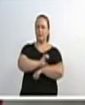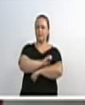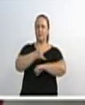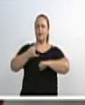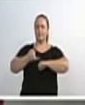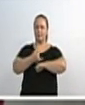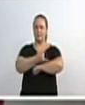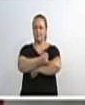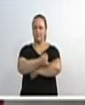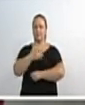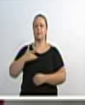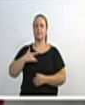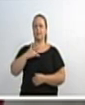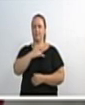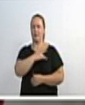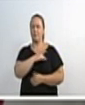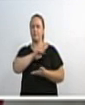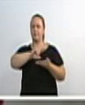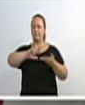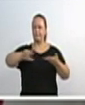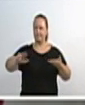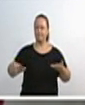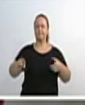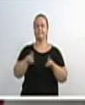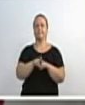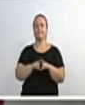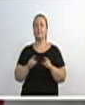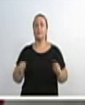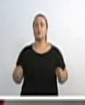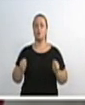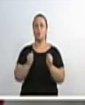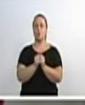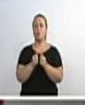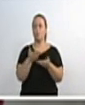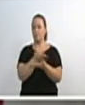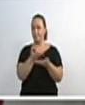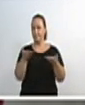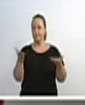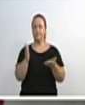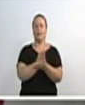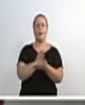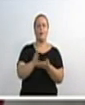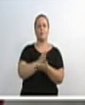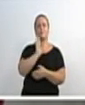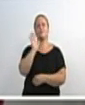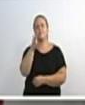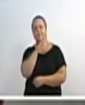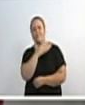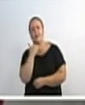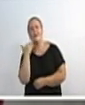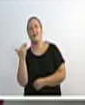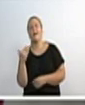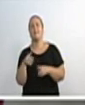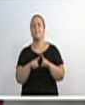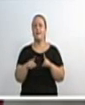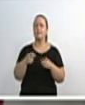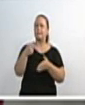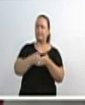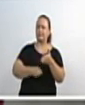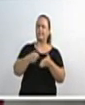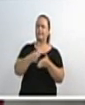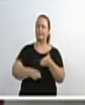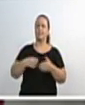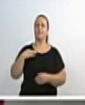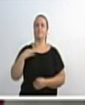entre outras, que, juntamente com muitos, hoje até alguns não estão mais entre nós, se dedicaram voluntariamente.